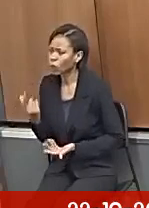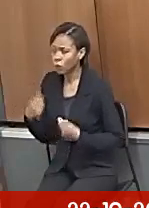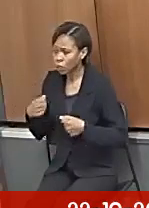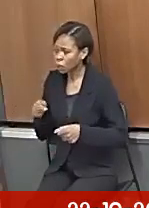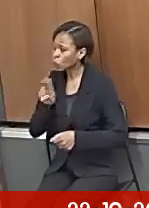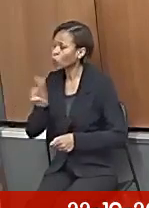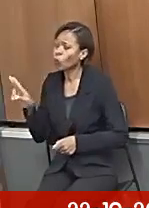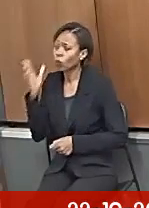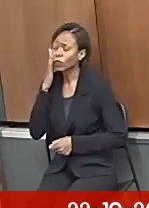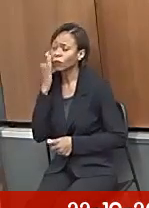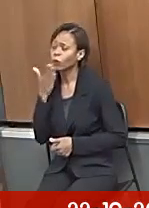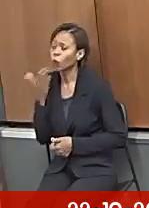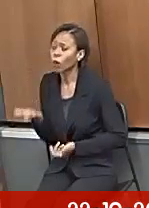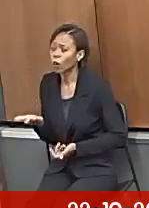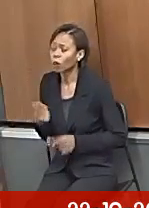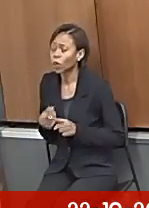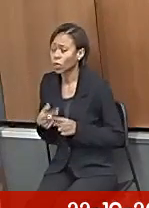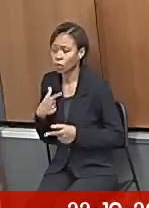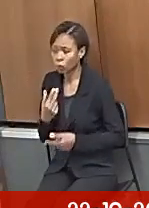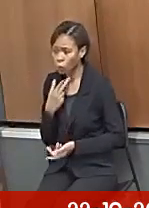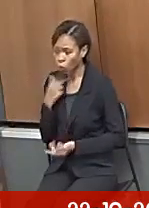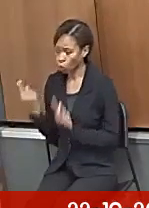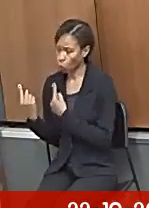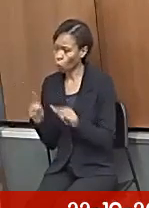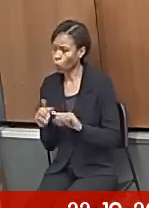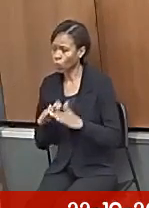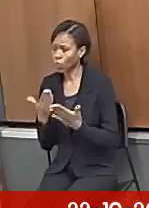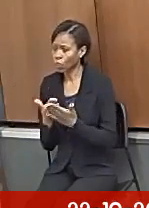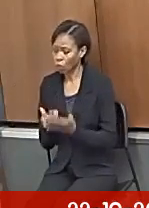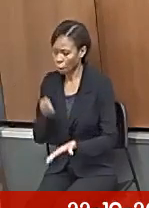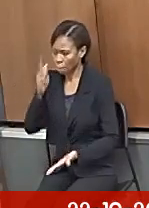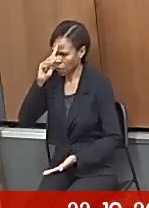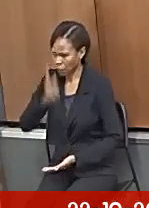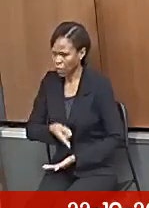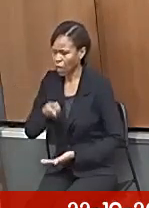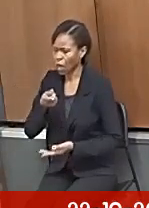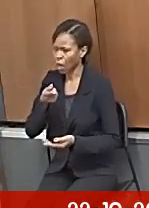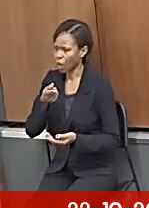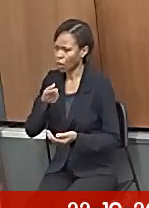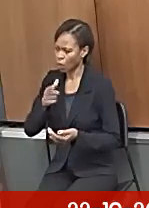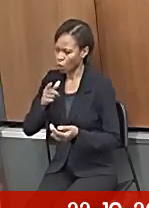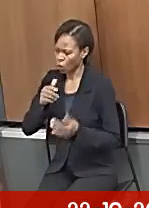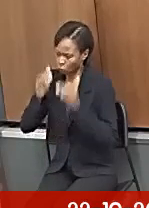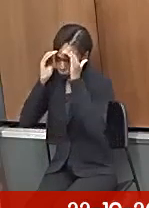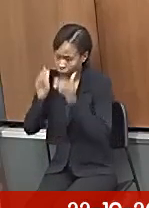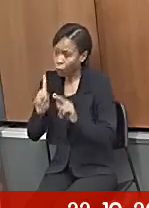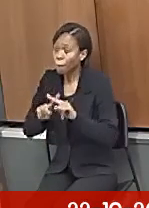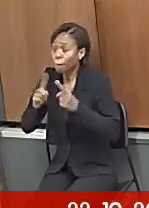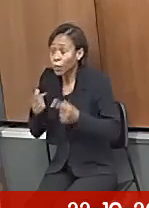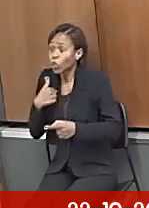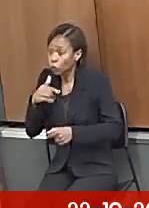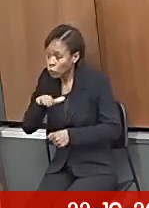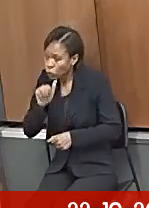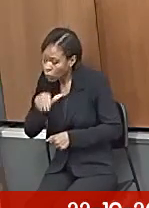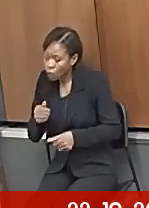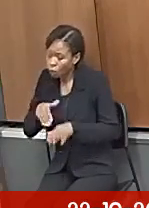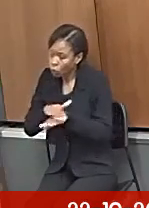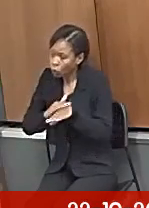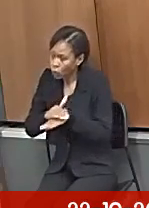não posso legislar em cima da escola e fazer ela cumprir, mas eu posso orientar, eu posso chamar, eu posso